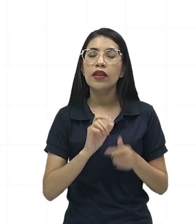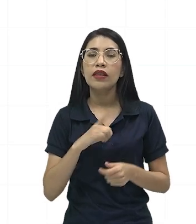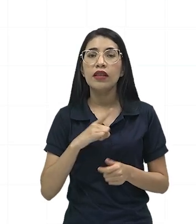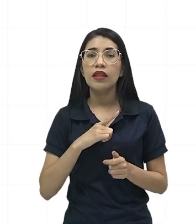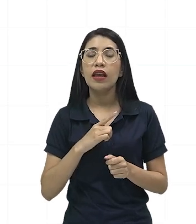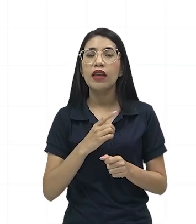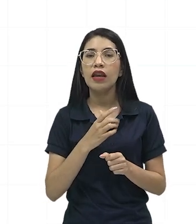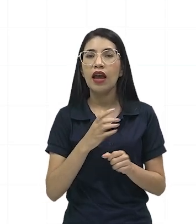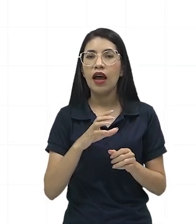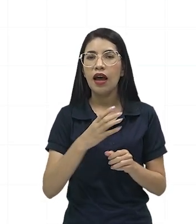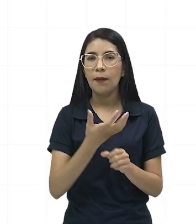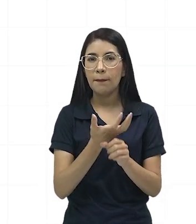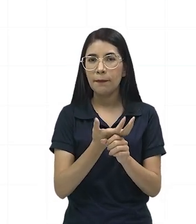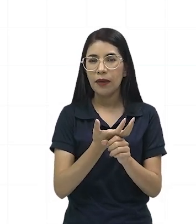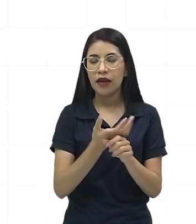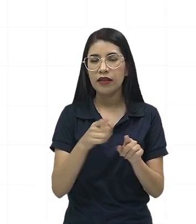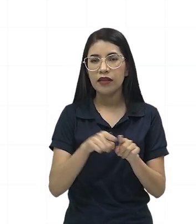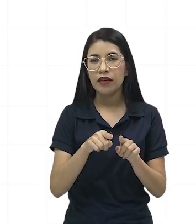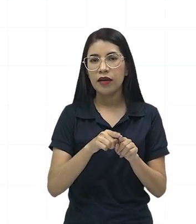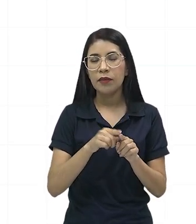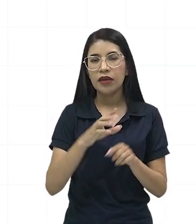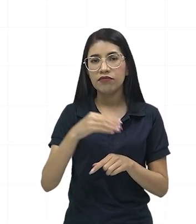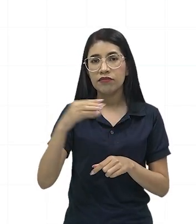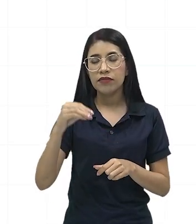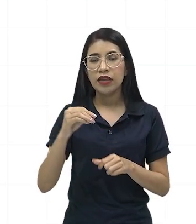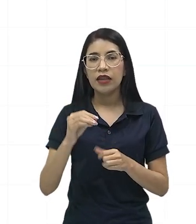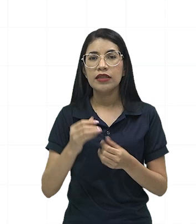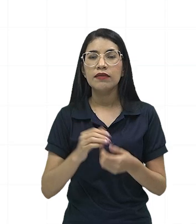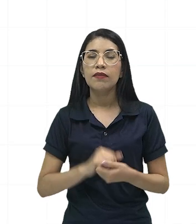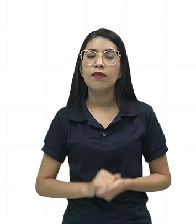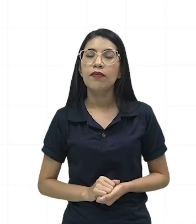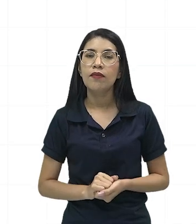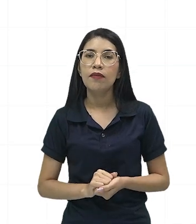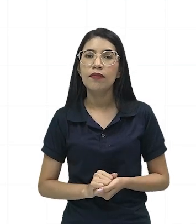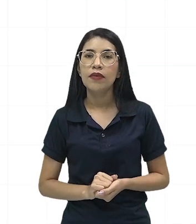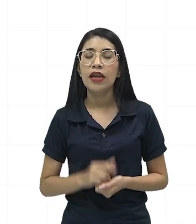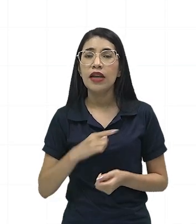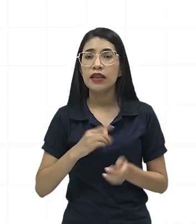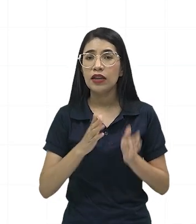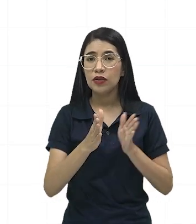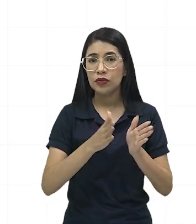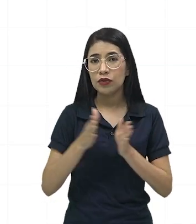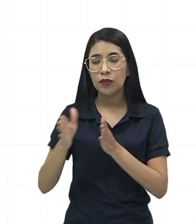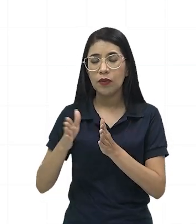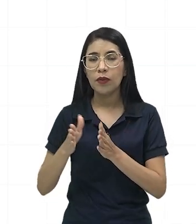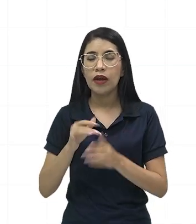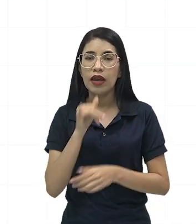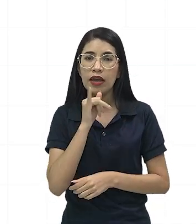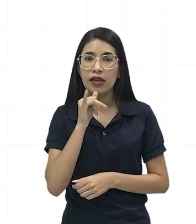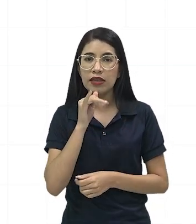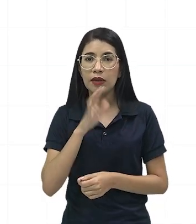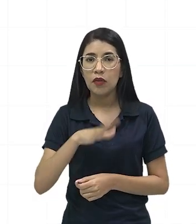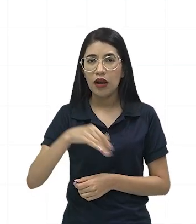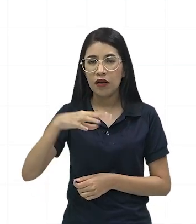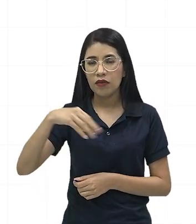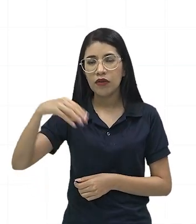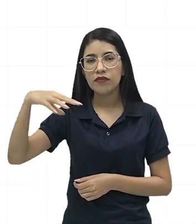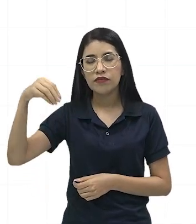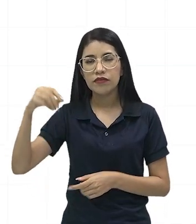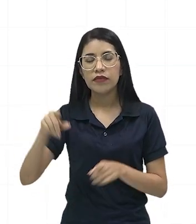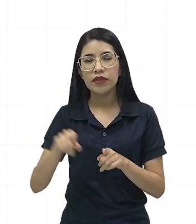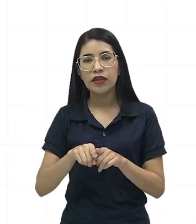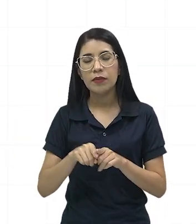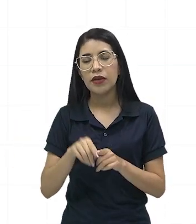medusoide predominante em relação à fase polipóide. Então você observa aí as águas-vivas, né? Medusas